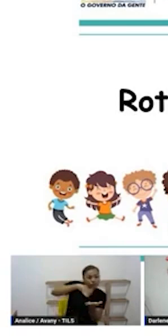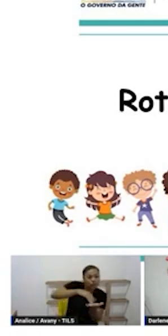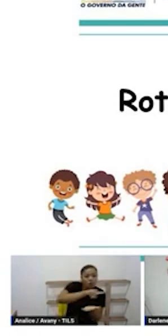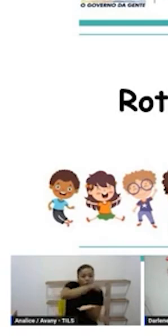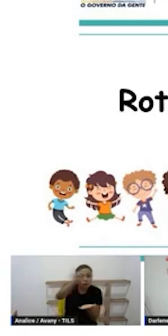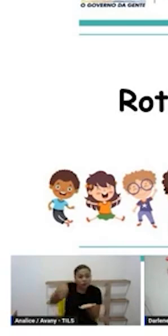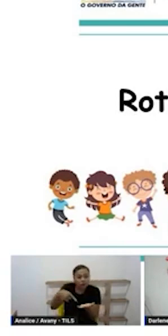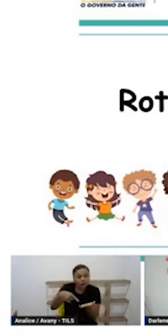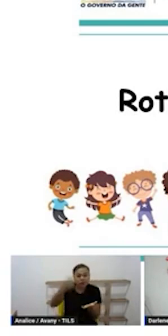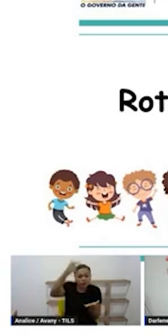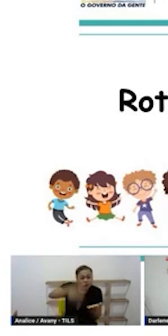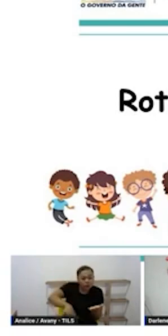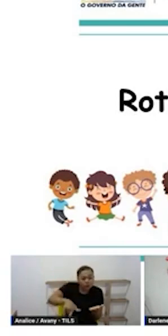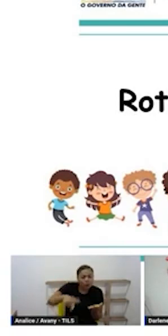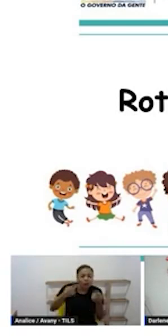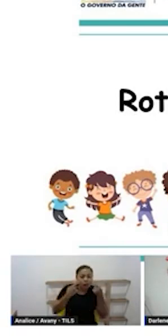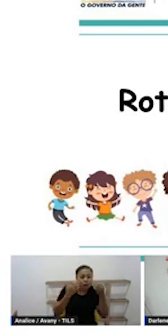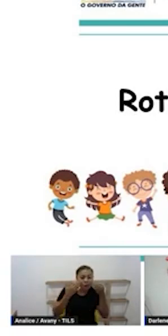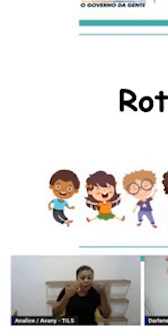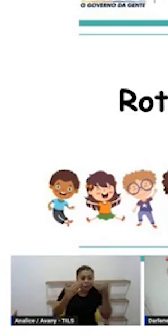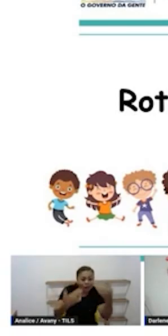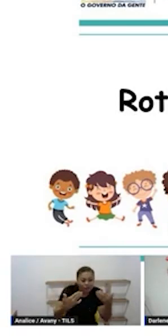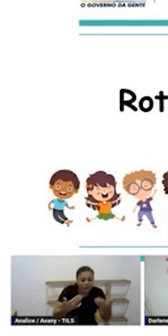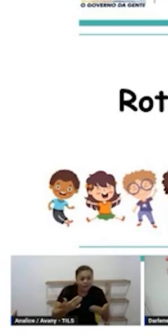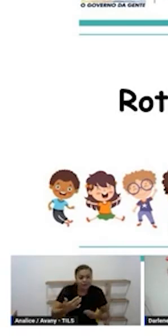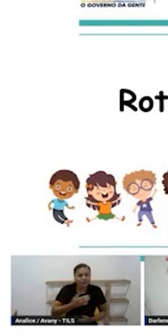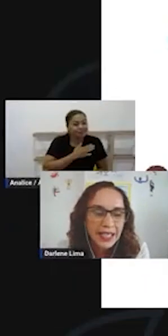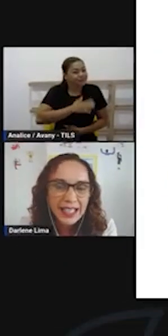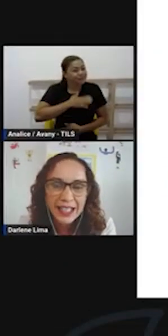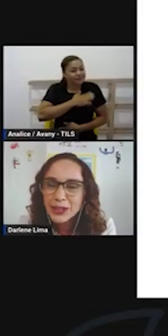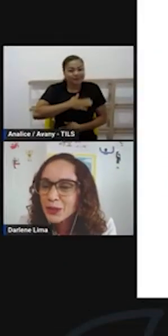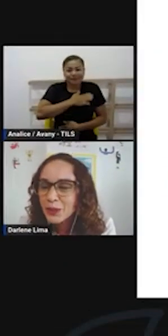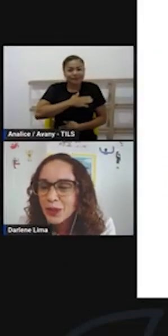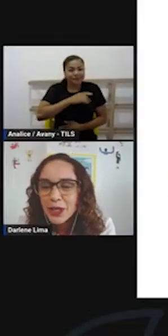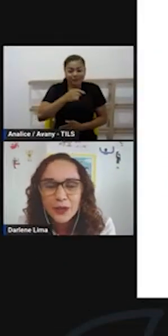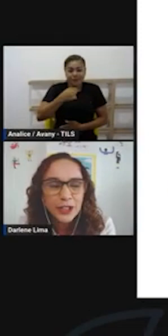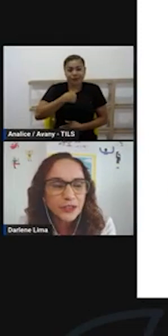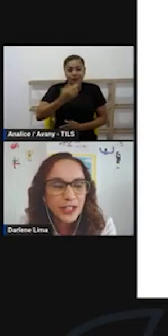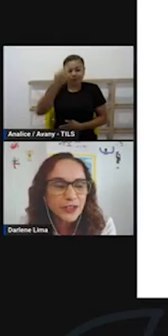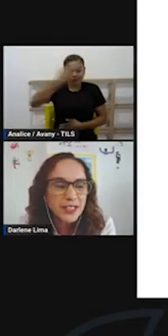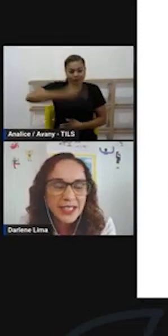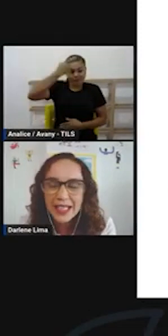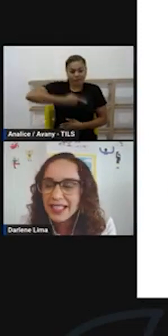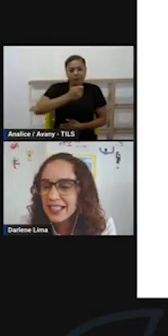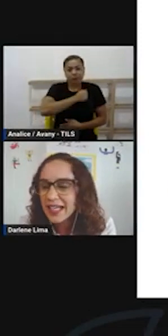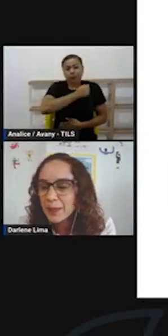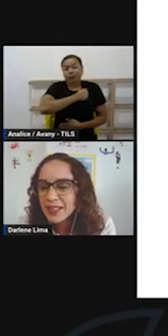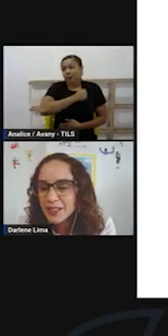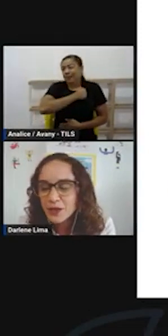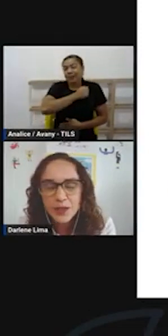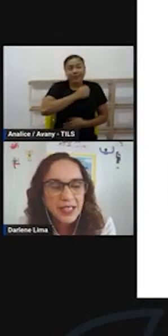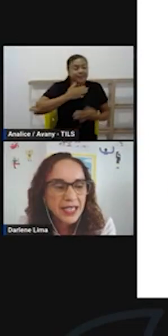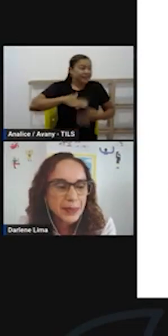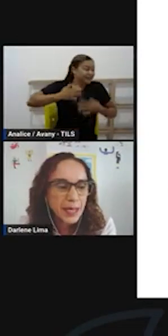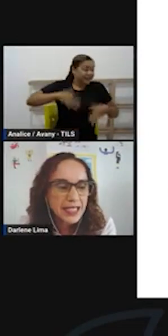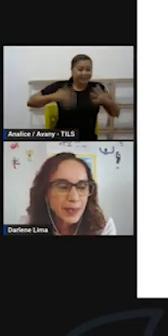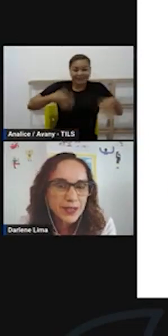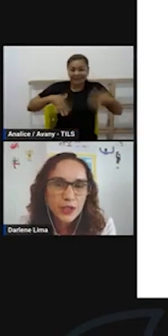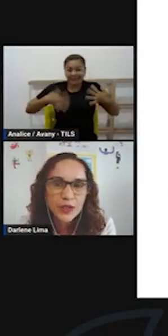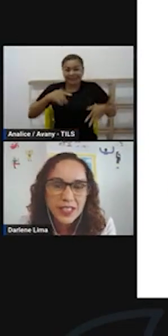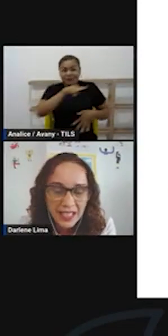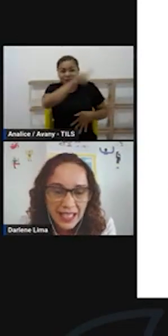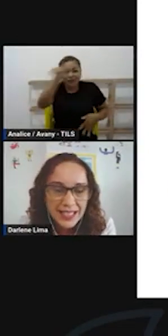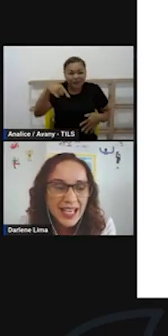retorno, meu coração ainda bate forte nesse acolhimento, quando vê vocês aqui, a presença de vocês, a